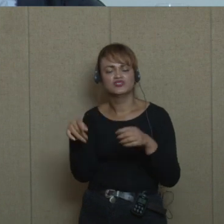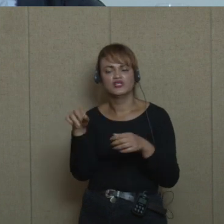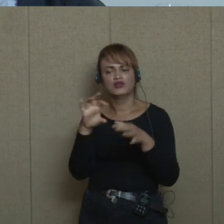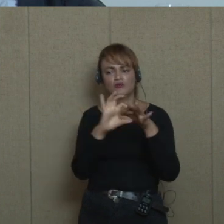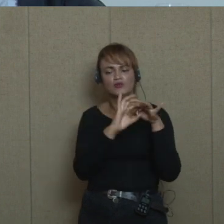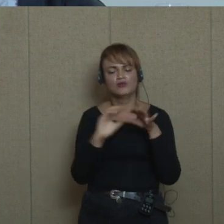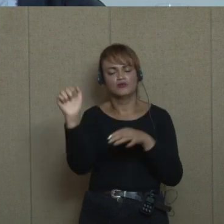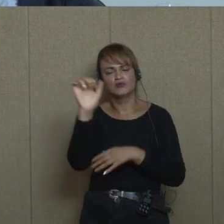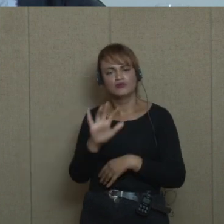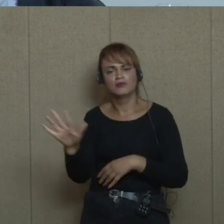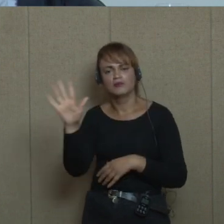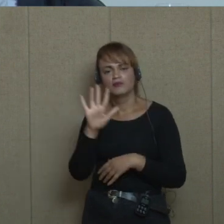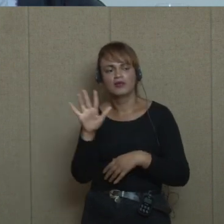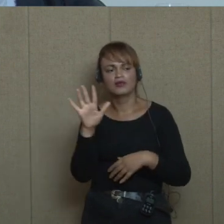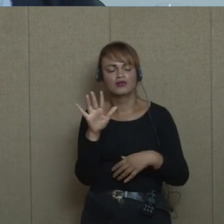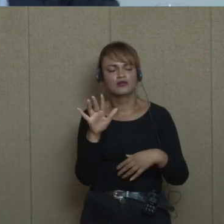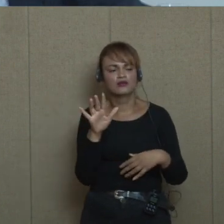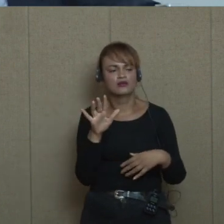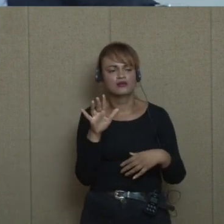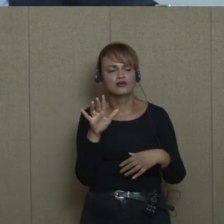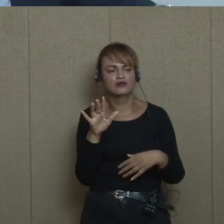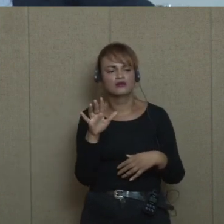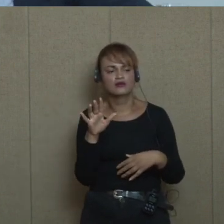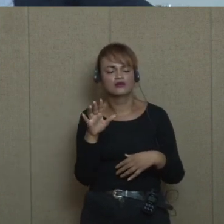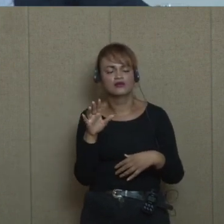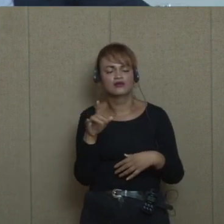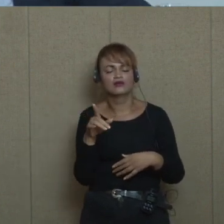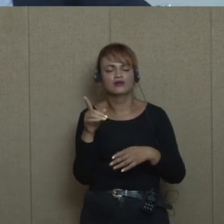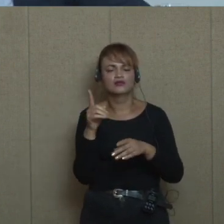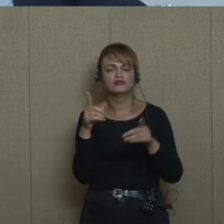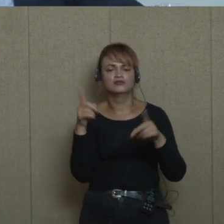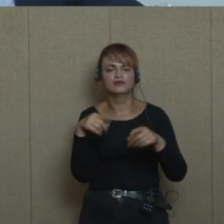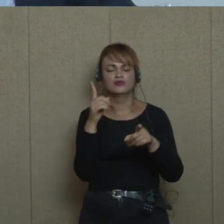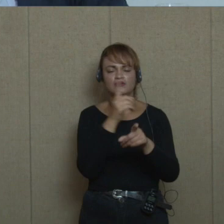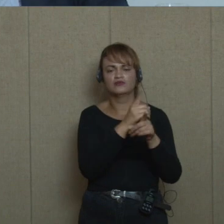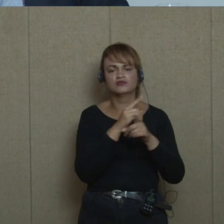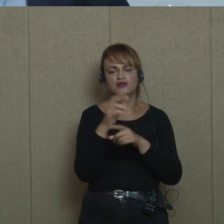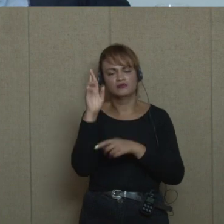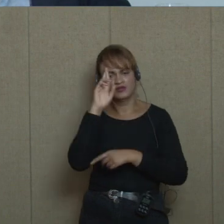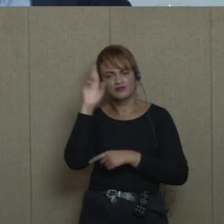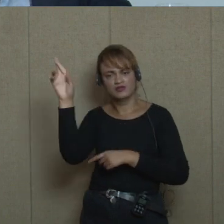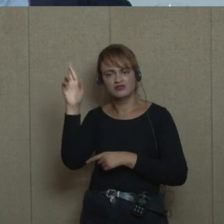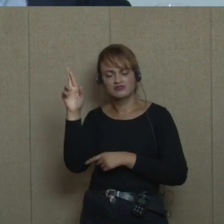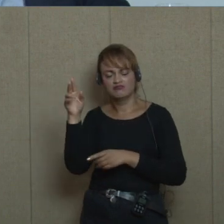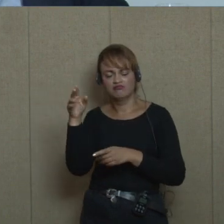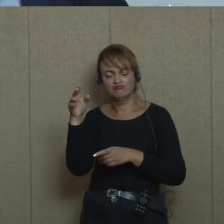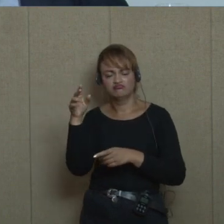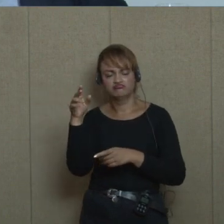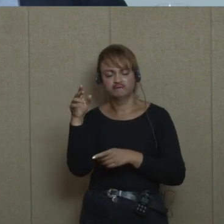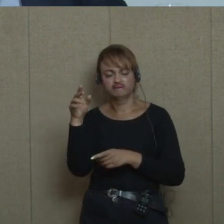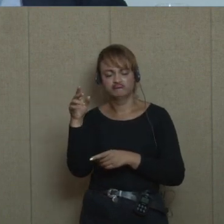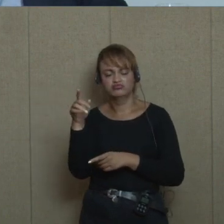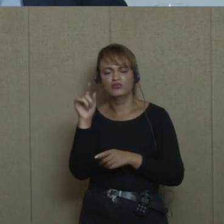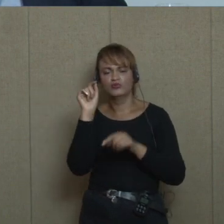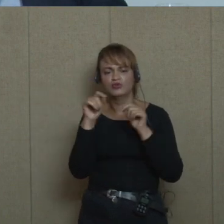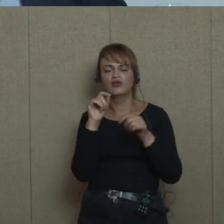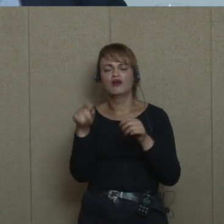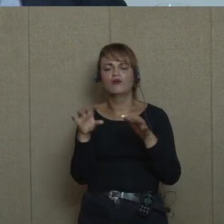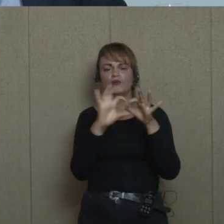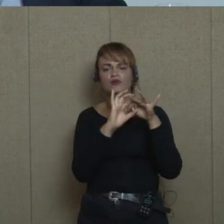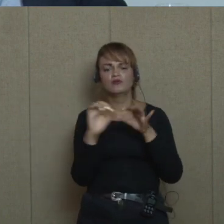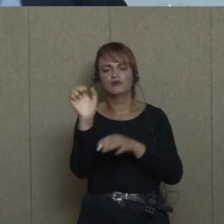a possibilidade de ter Jean-Christophe Beliard aqui para poder apresentar as ideias sobre o que a União Europeia